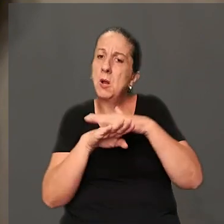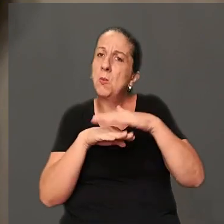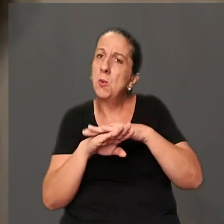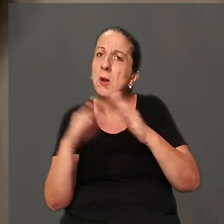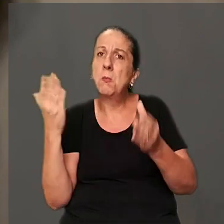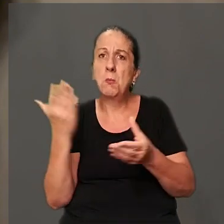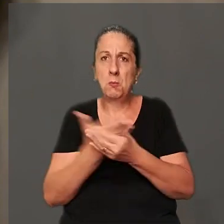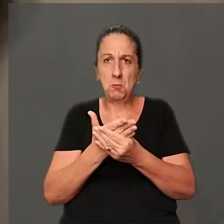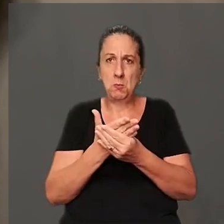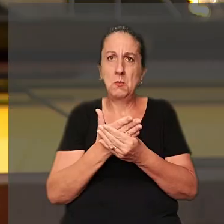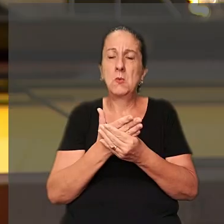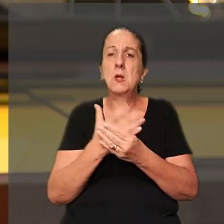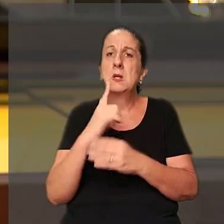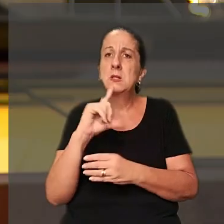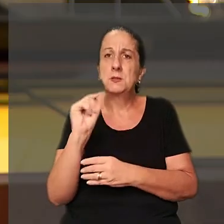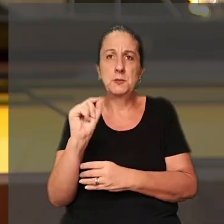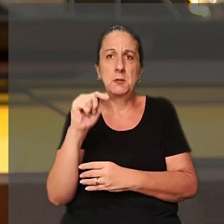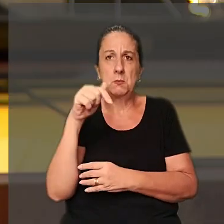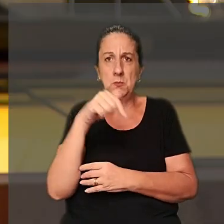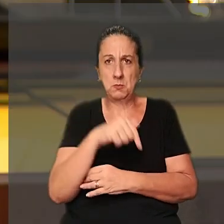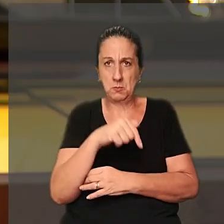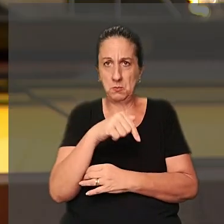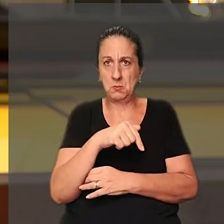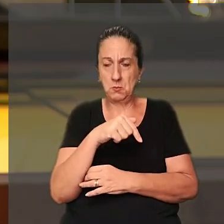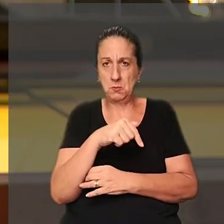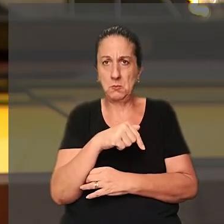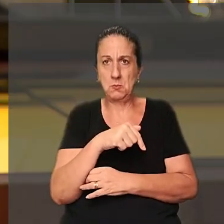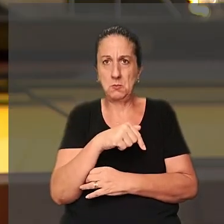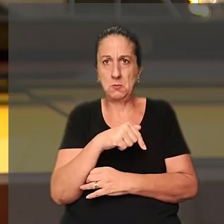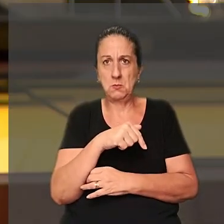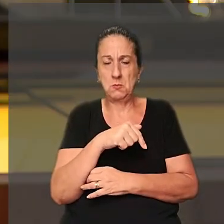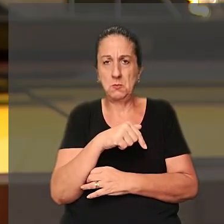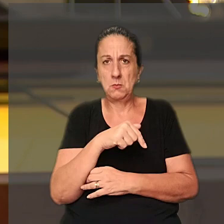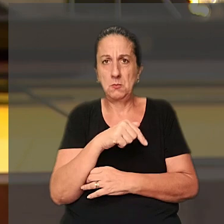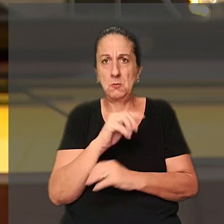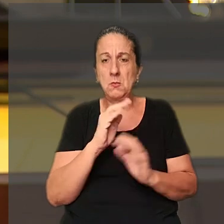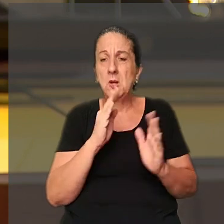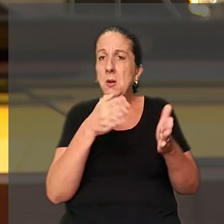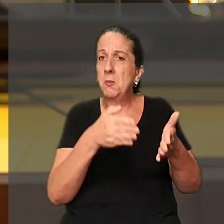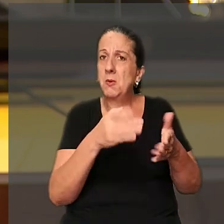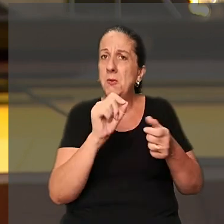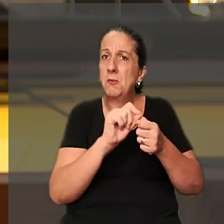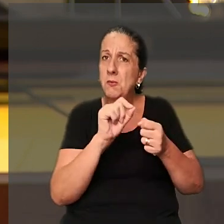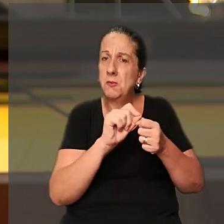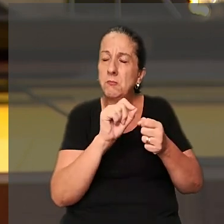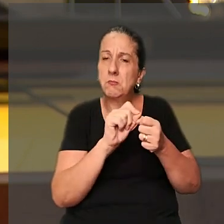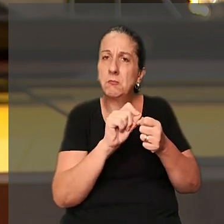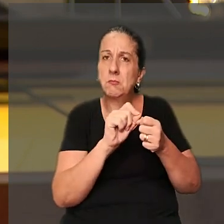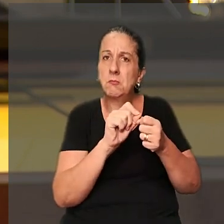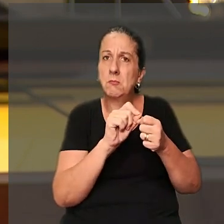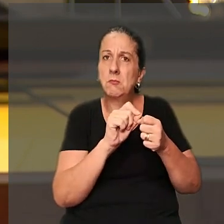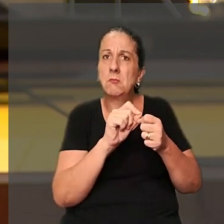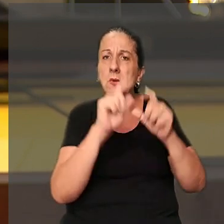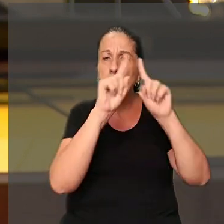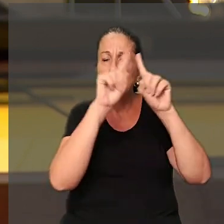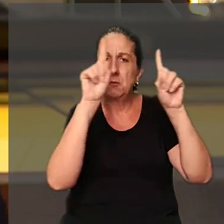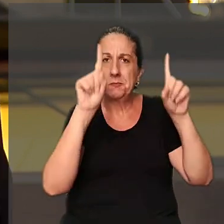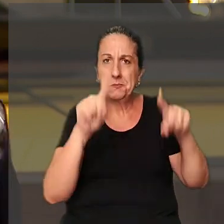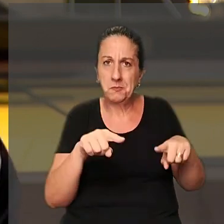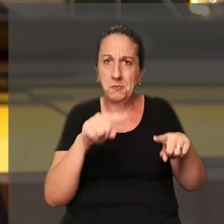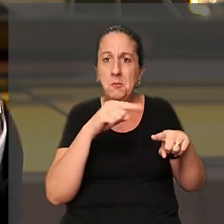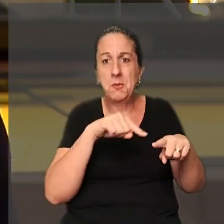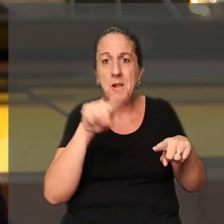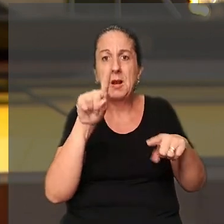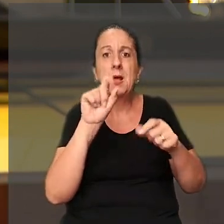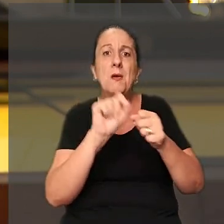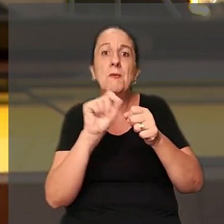seus processos. Nós saímos daqui, meu gabinete fez isso várias vezes, nós destinávamos servidores para ir